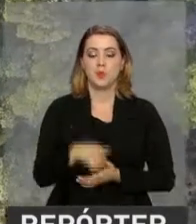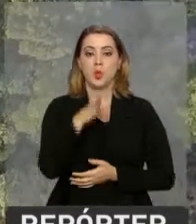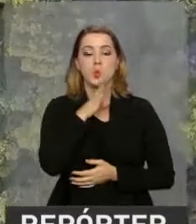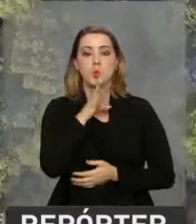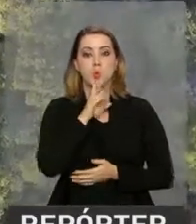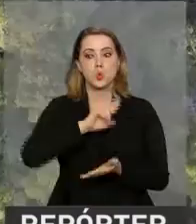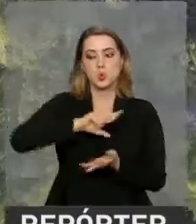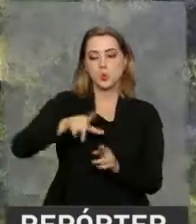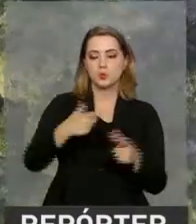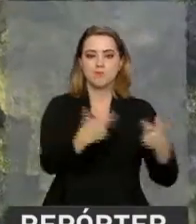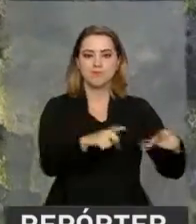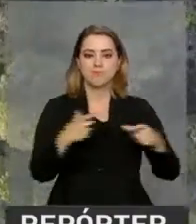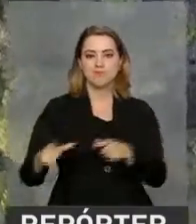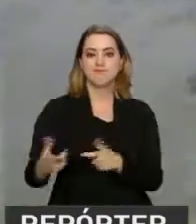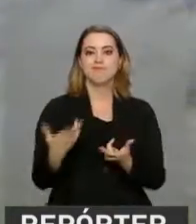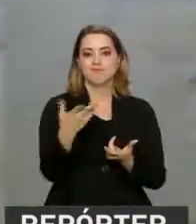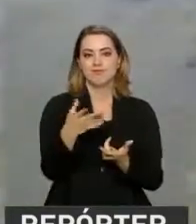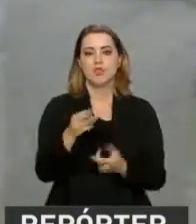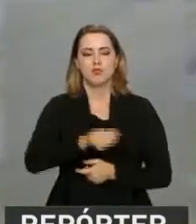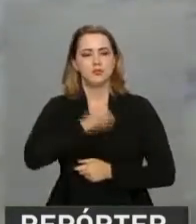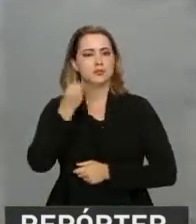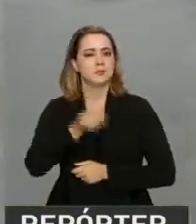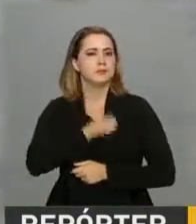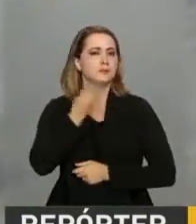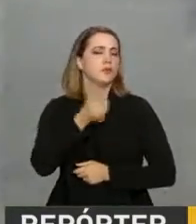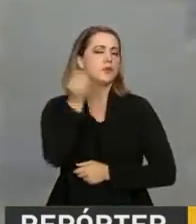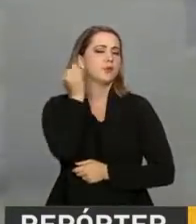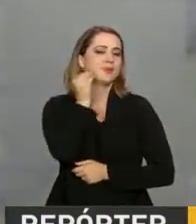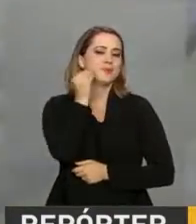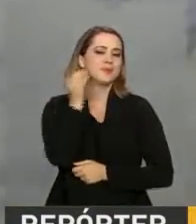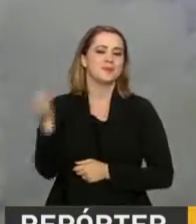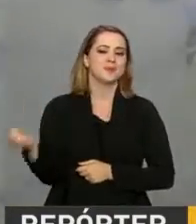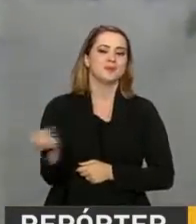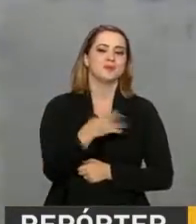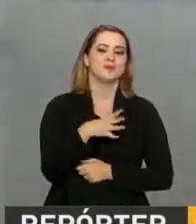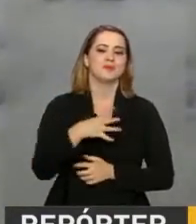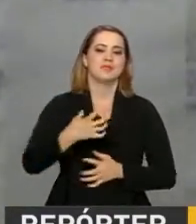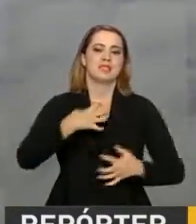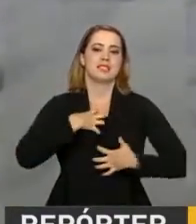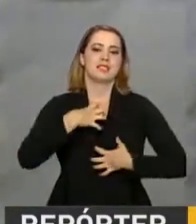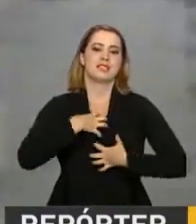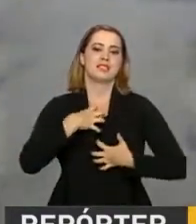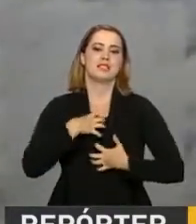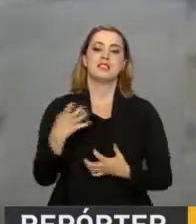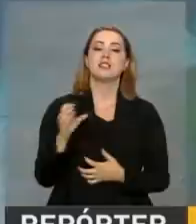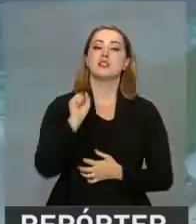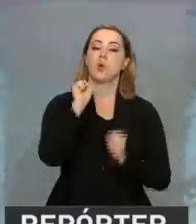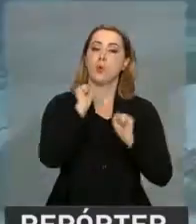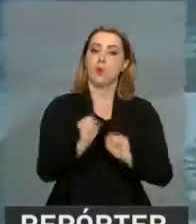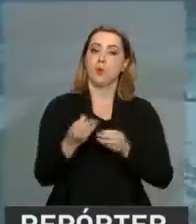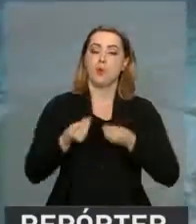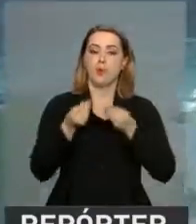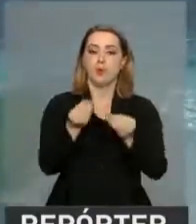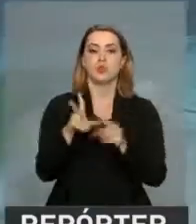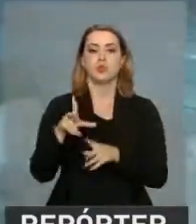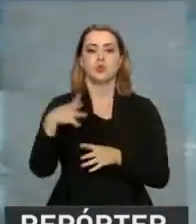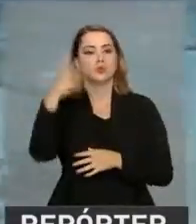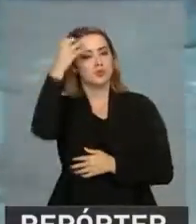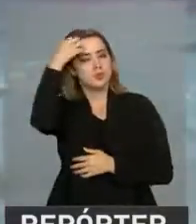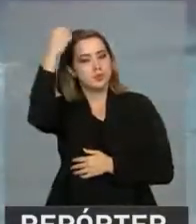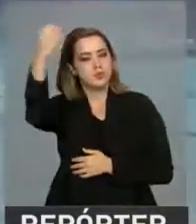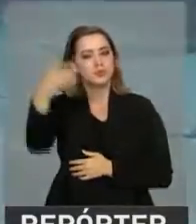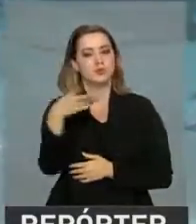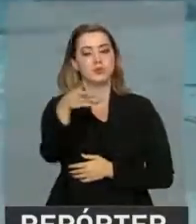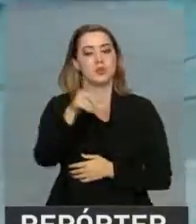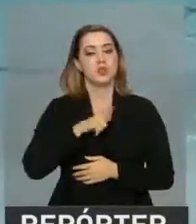Conhecer lugares diferentes e viver experiências novas, sensações que podem ser proporcionadas por uma viagem